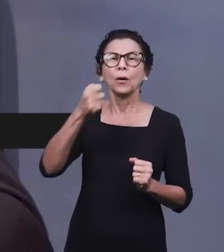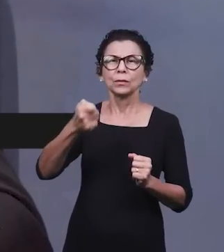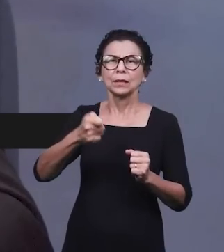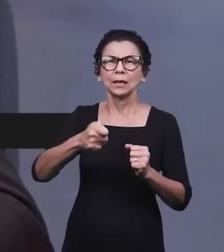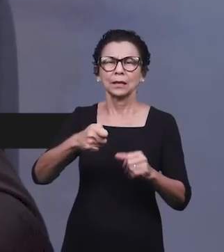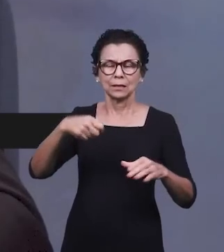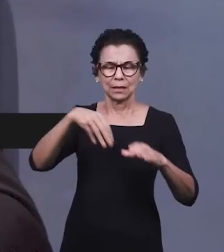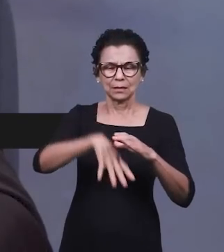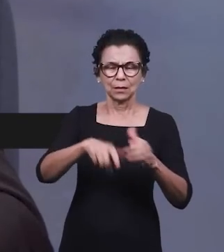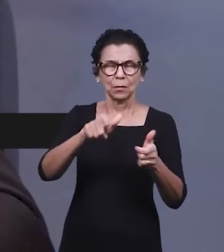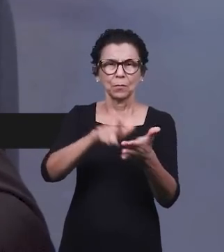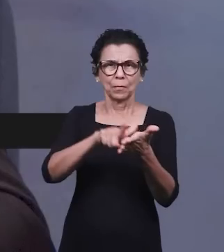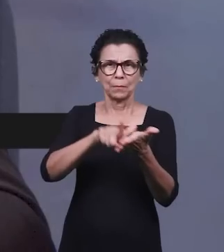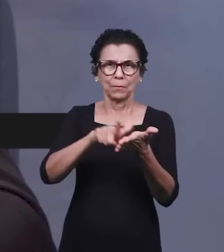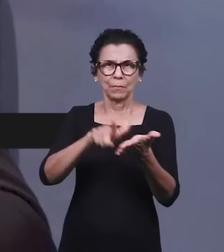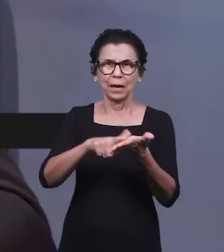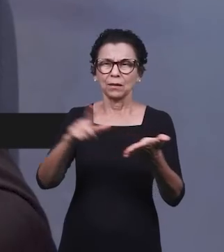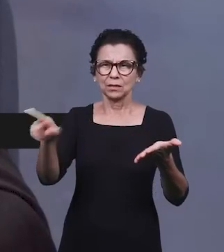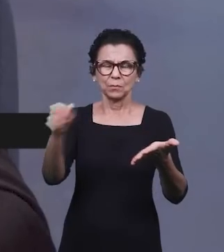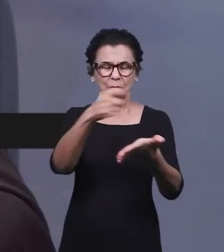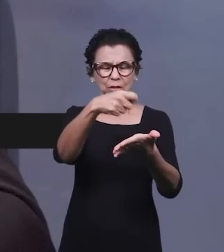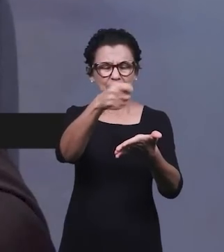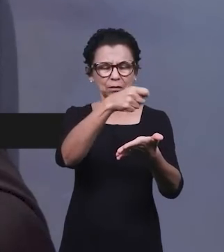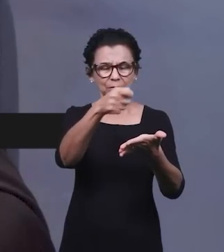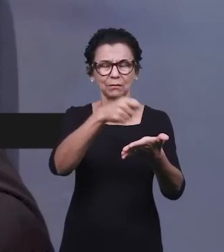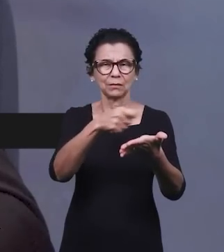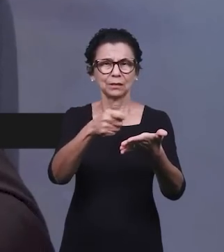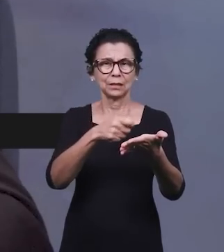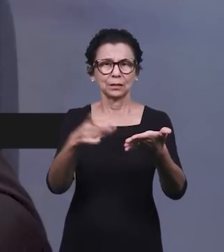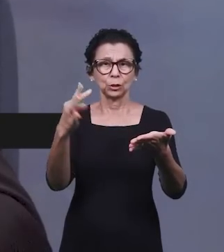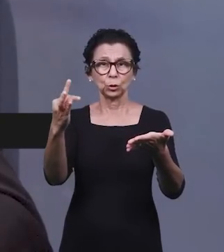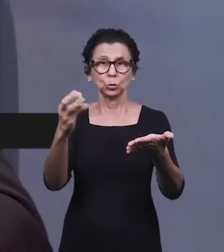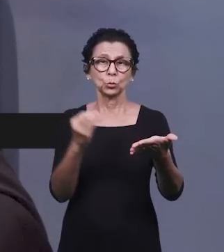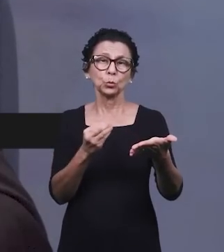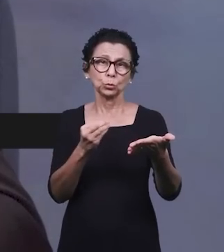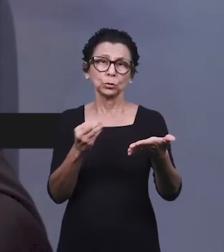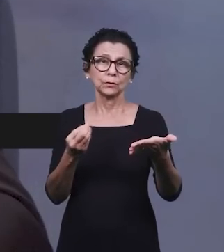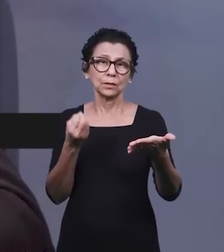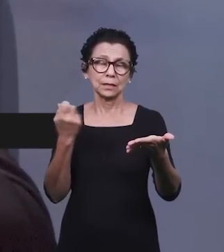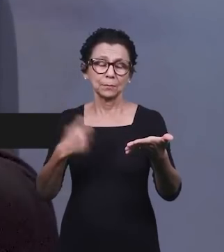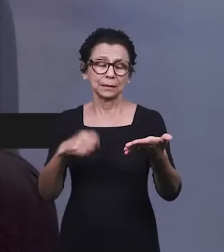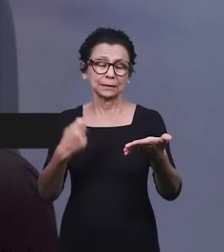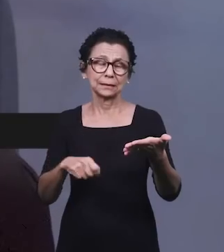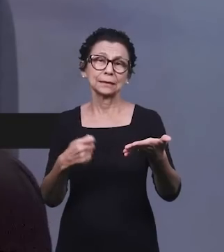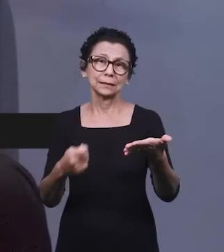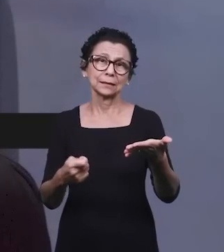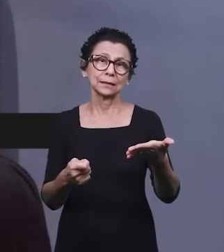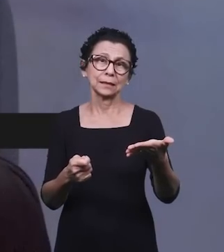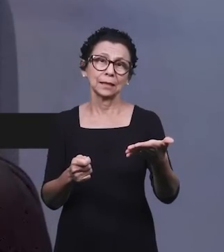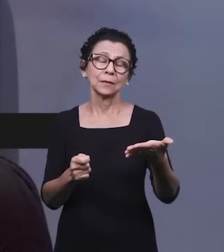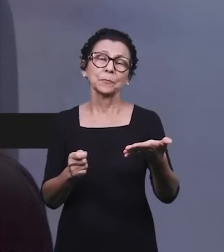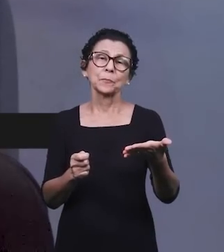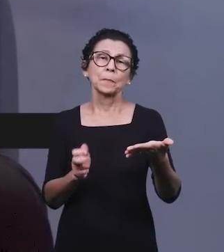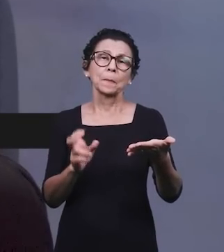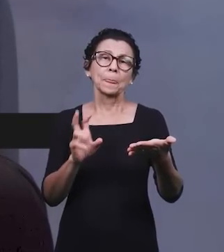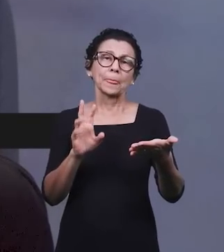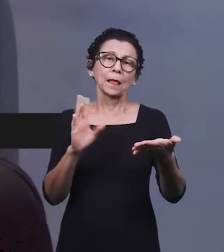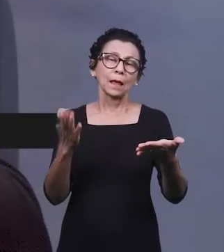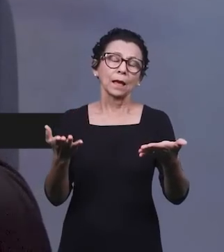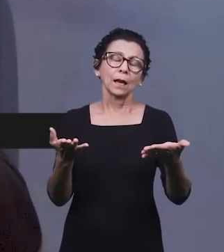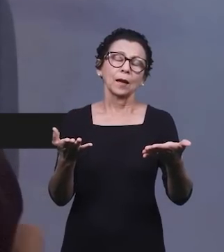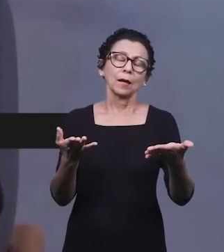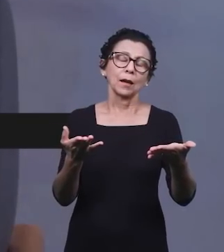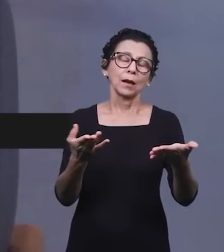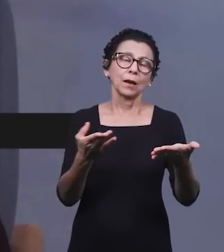pedaço de papel ali daquele pão, você já pode escrever todas as suas despesas do mês, porque eu sempre falo que o primeiro passo